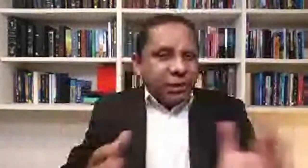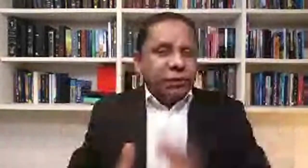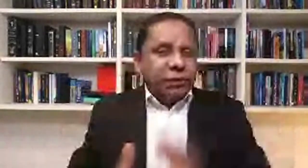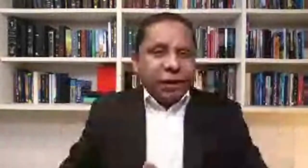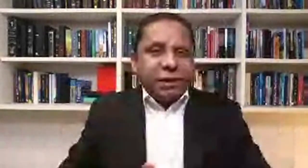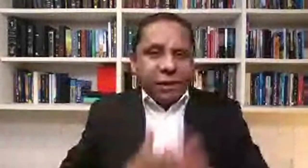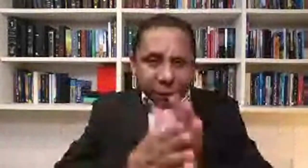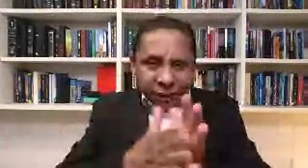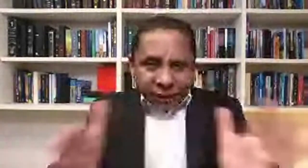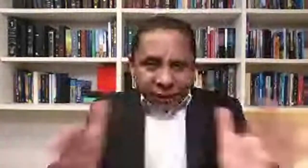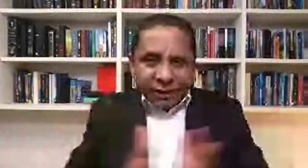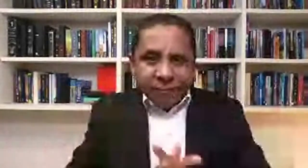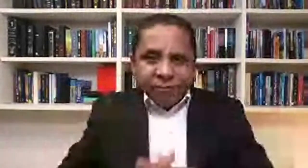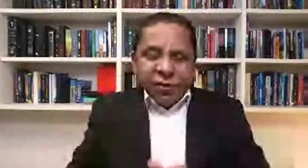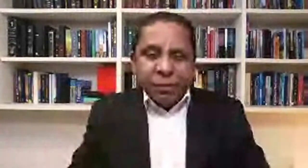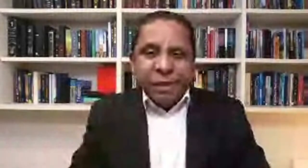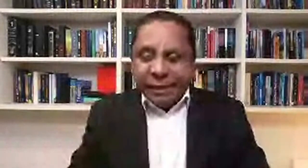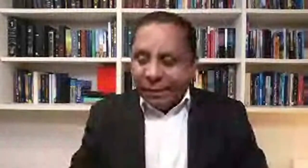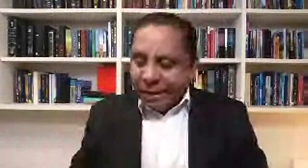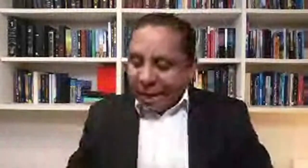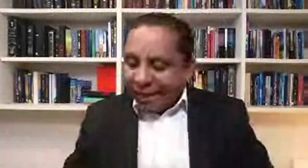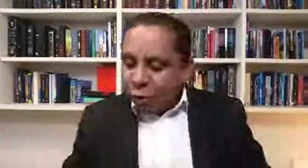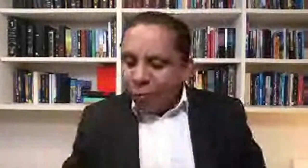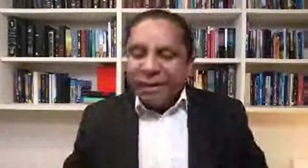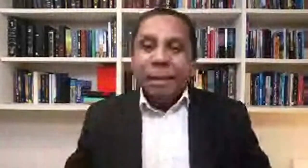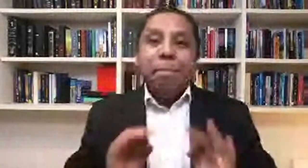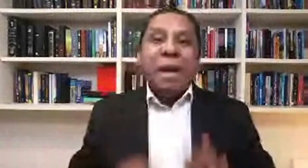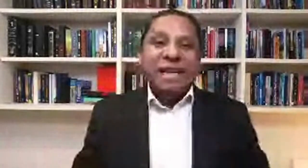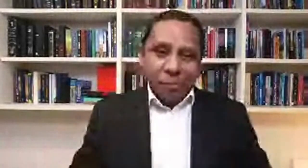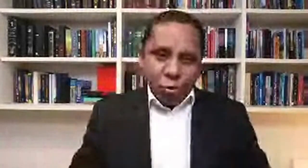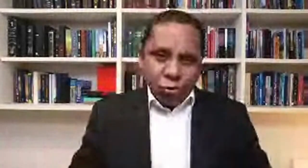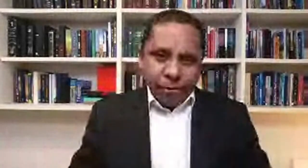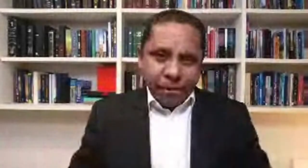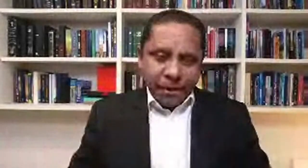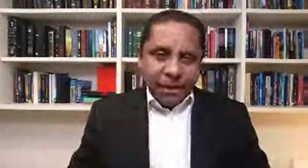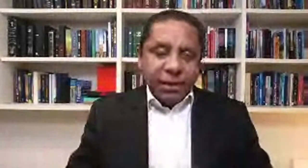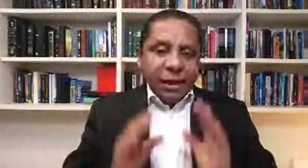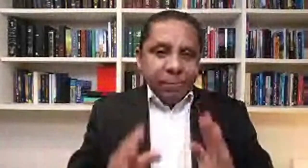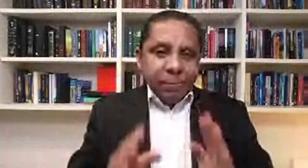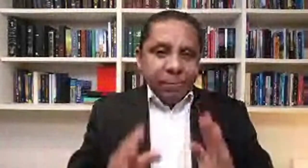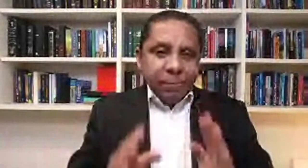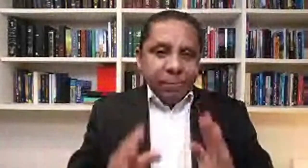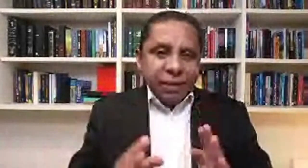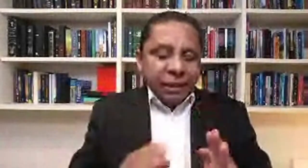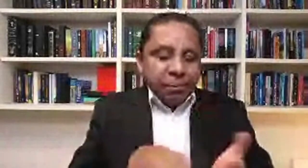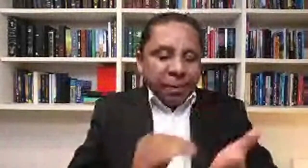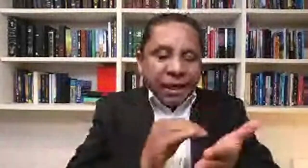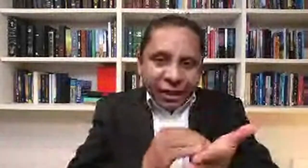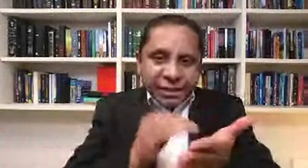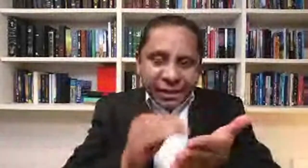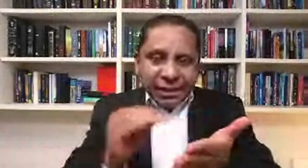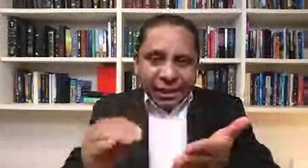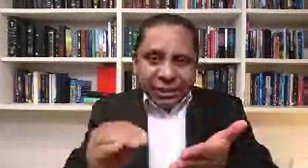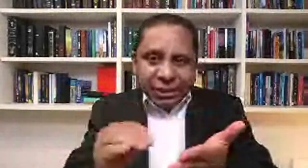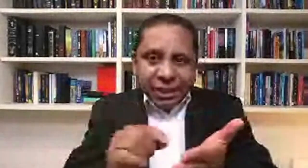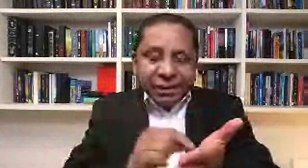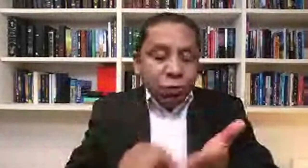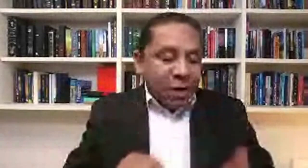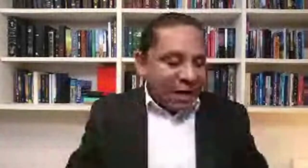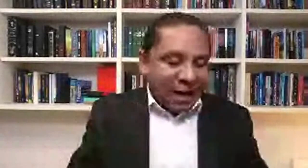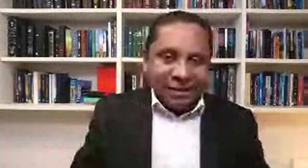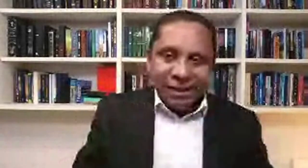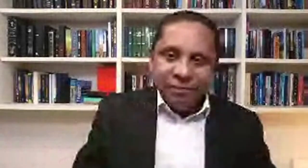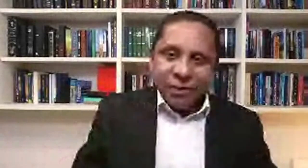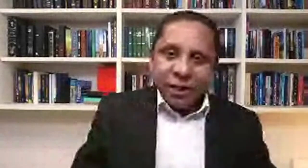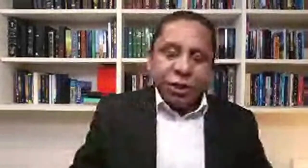313 a 323, termina essa fase de Esmirna, aí começa Pérgamo. Lembre-se que para cada igreja tem